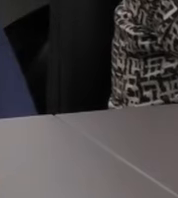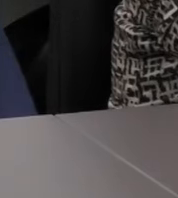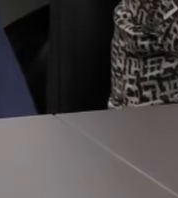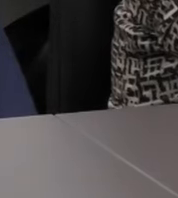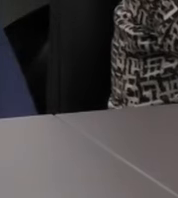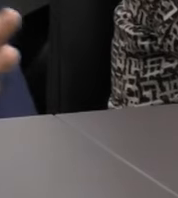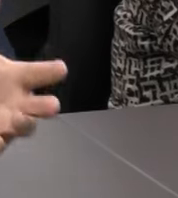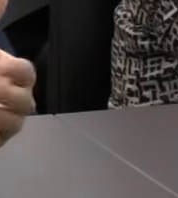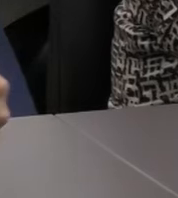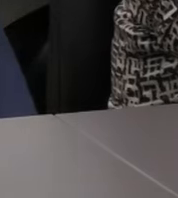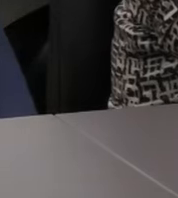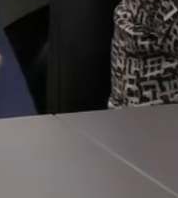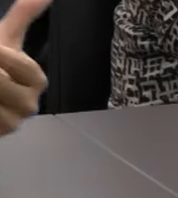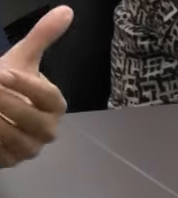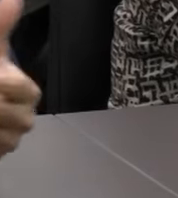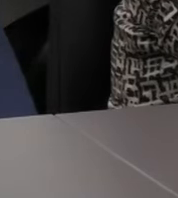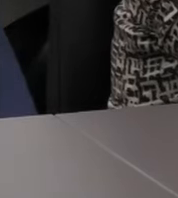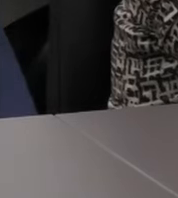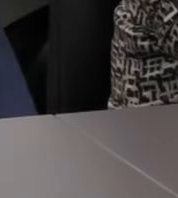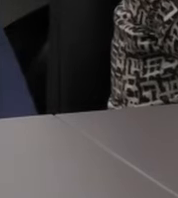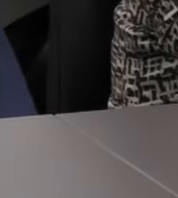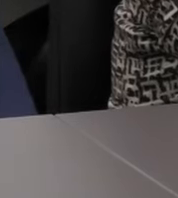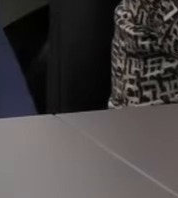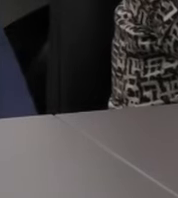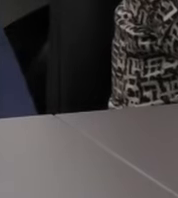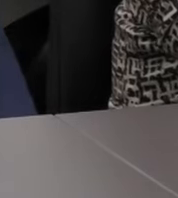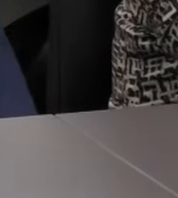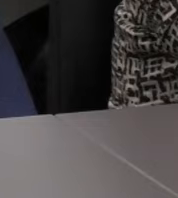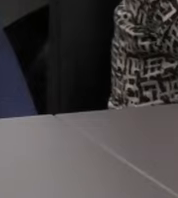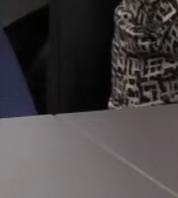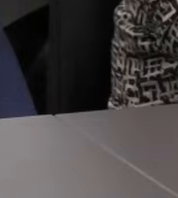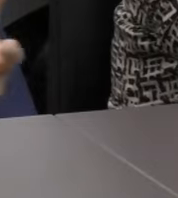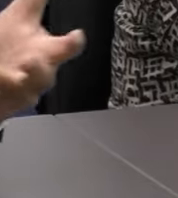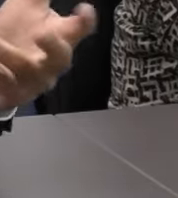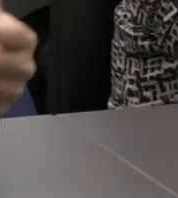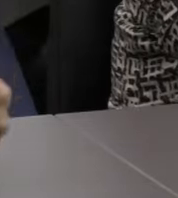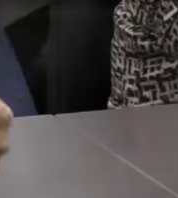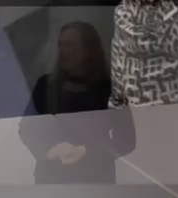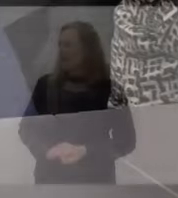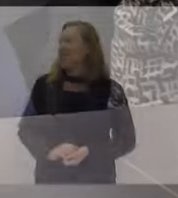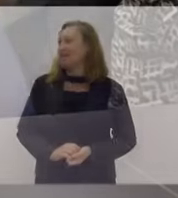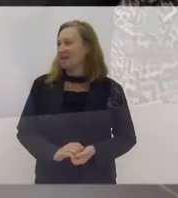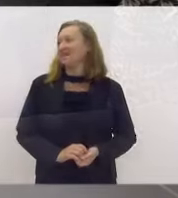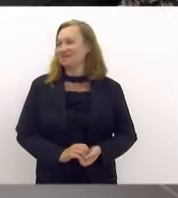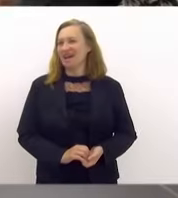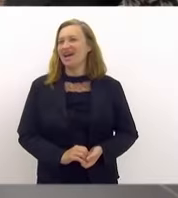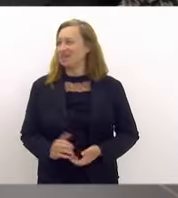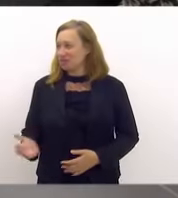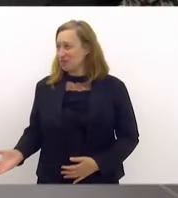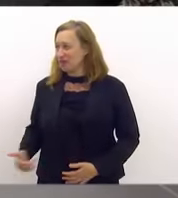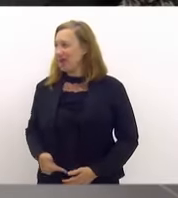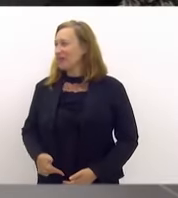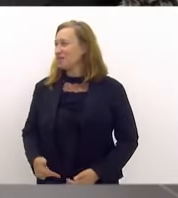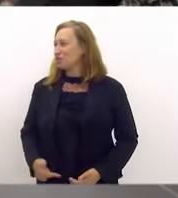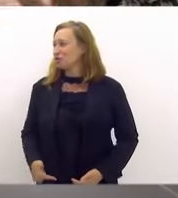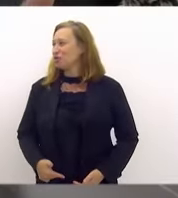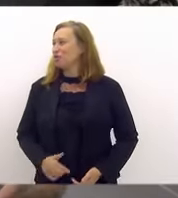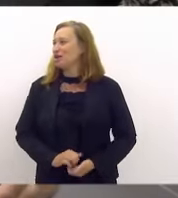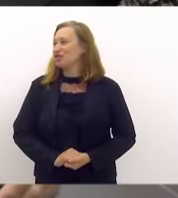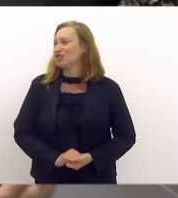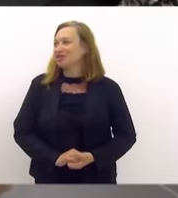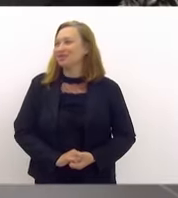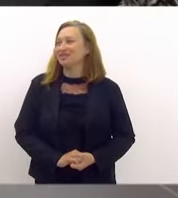delinquentes eu tive a oportunidade eles permaneceram na minha casa durante 50 minutos 1 hora 2 horas Levaram